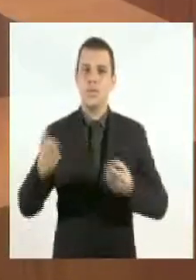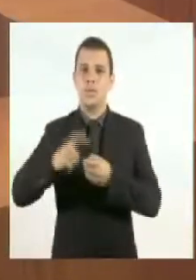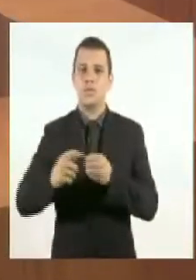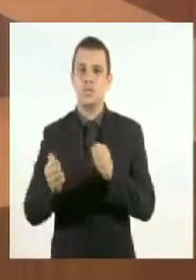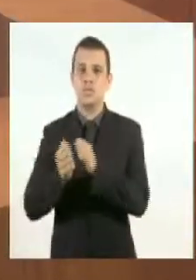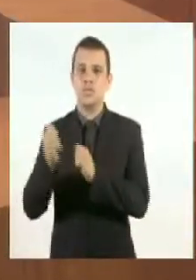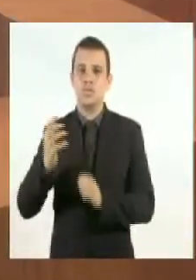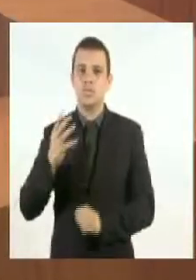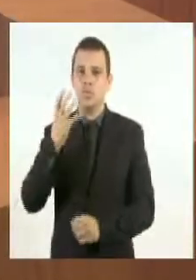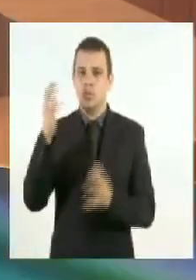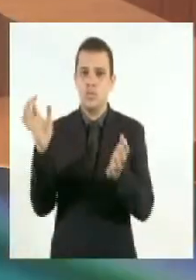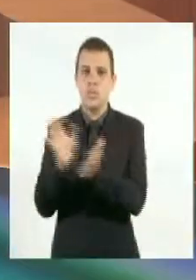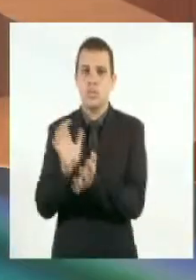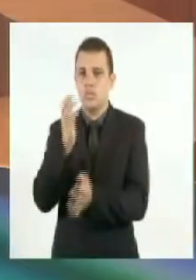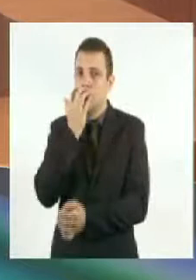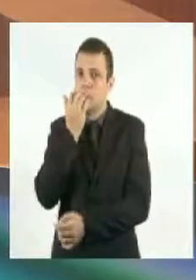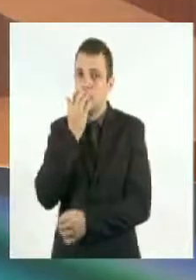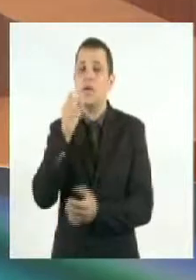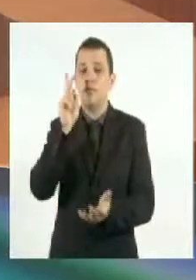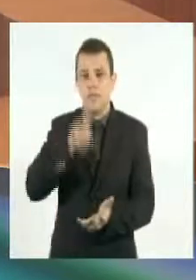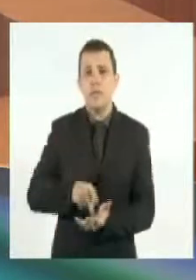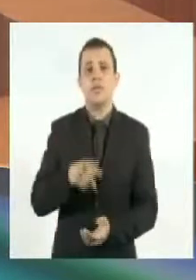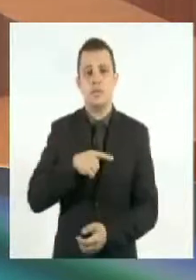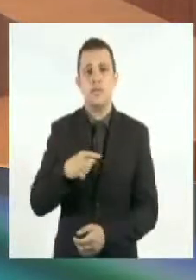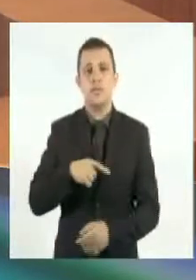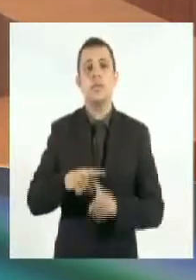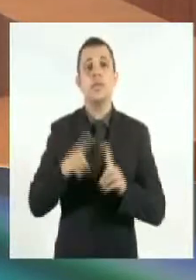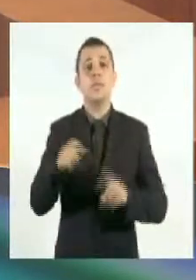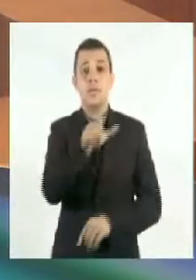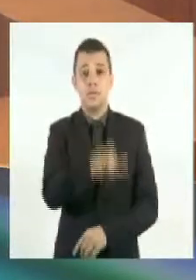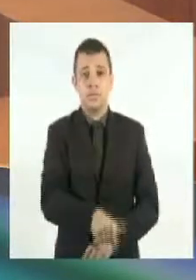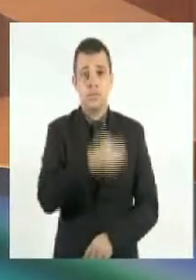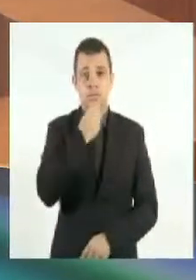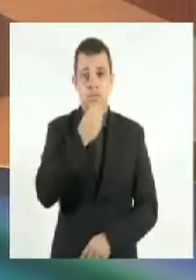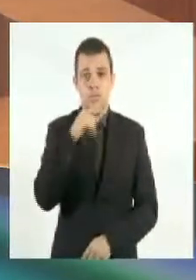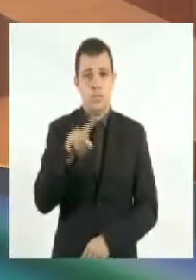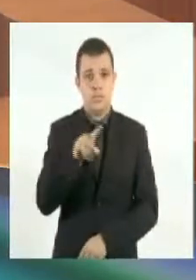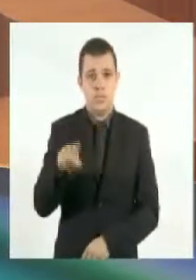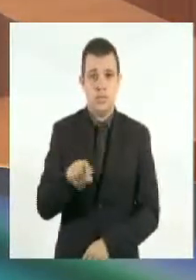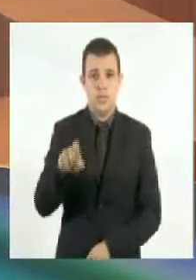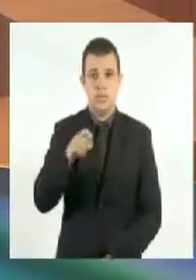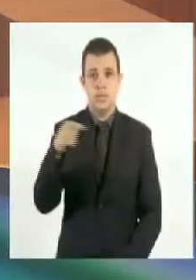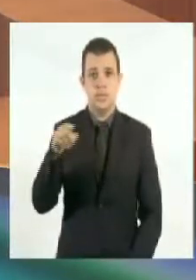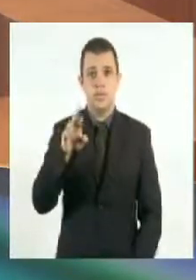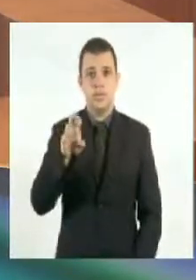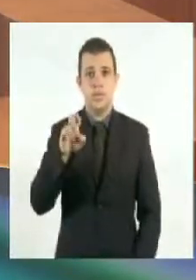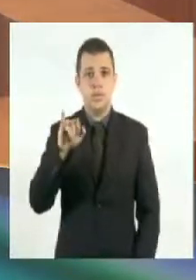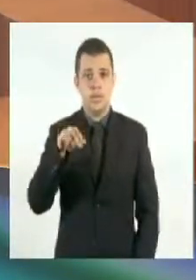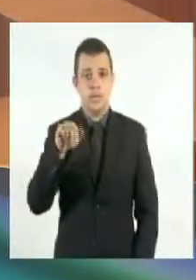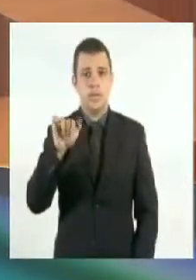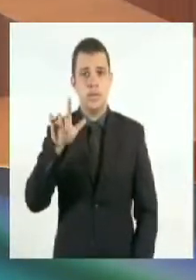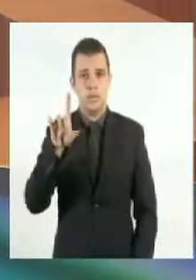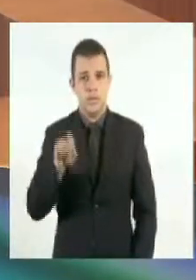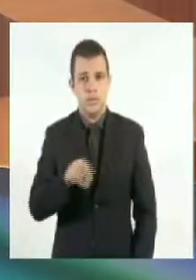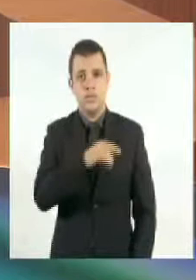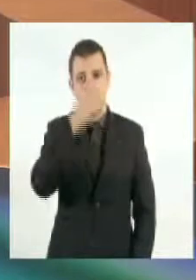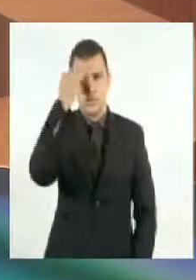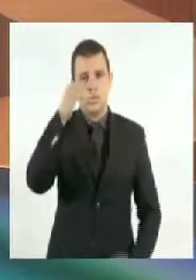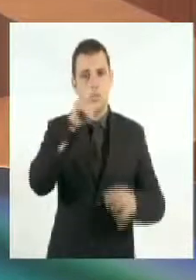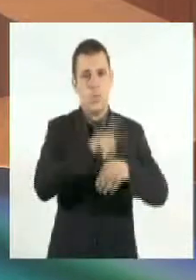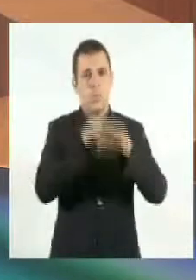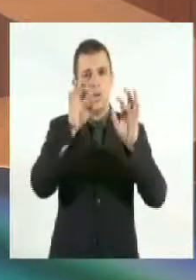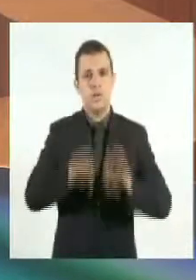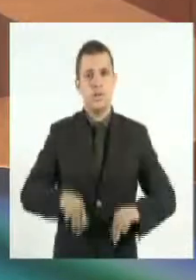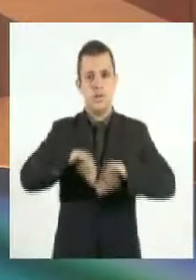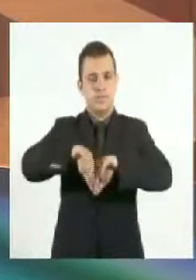ele teve a coragem, teve a decência de saber o momento de romper, rompeu e promoveu uma